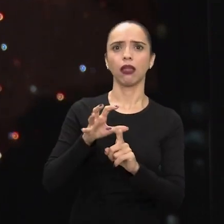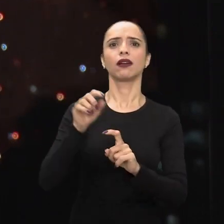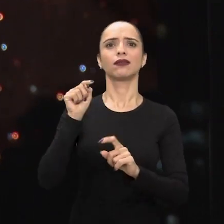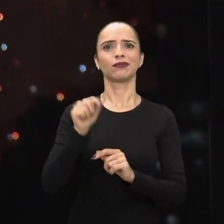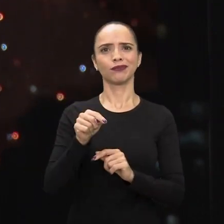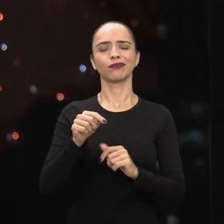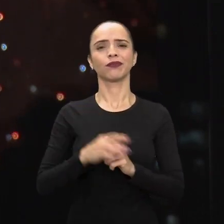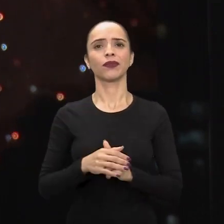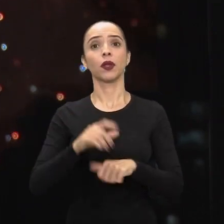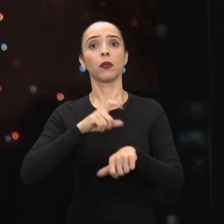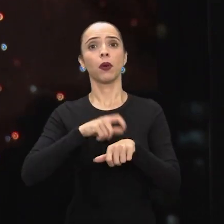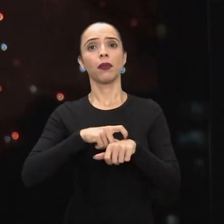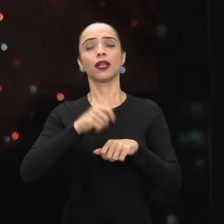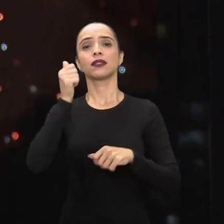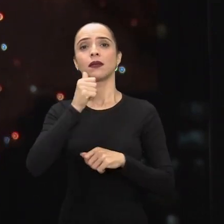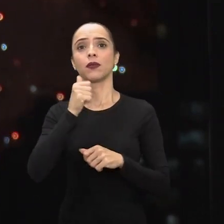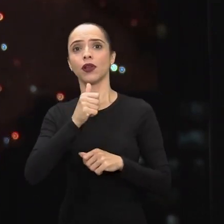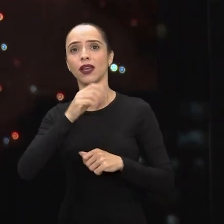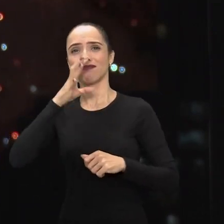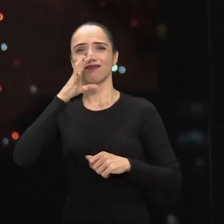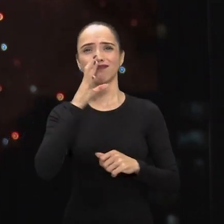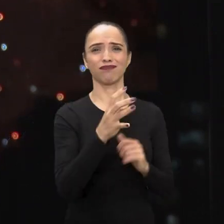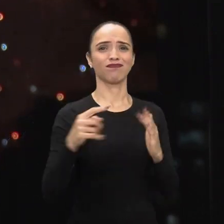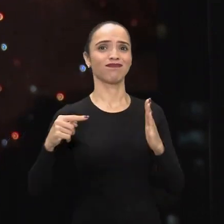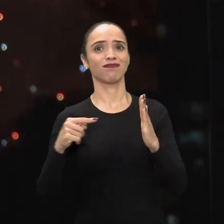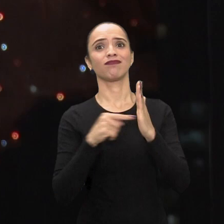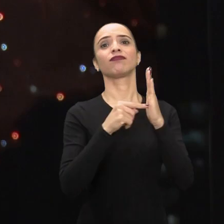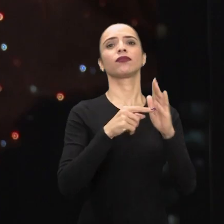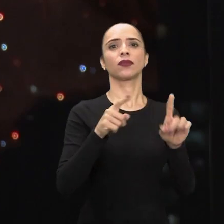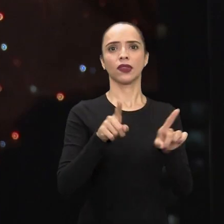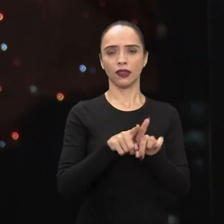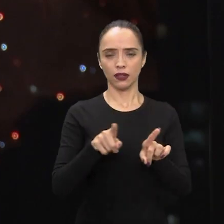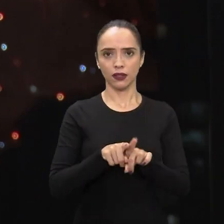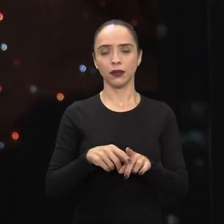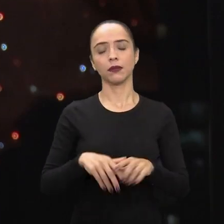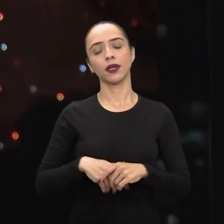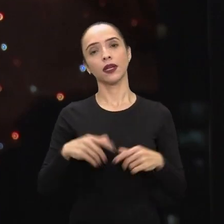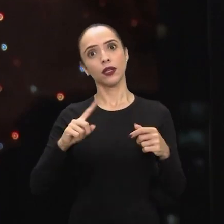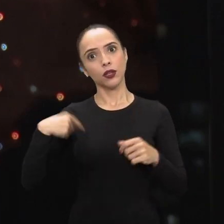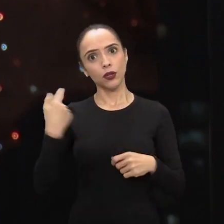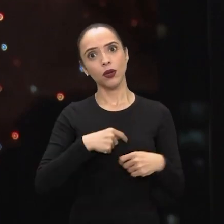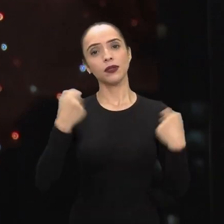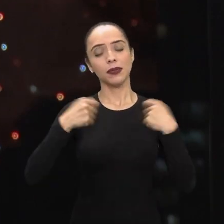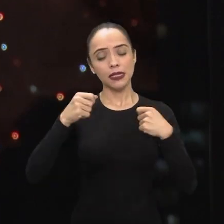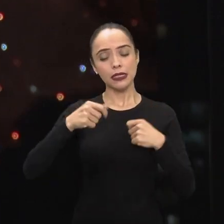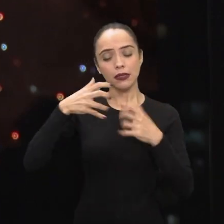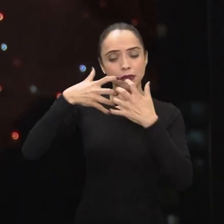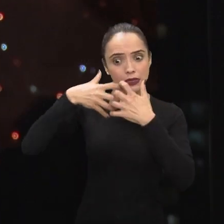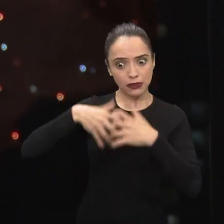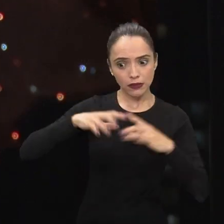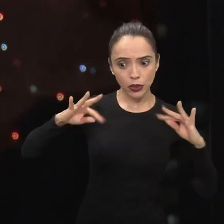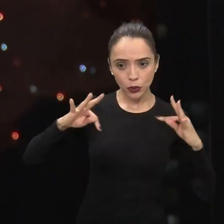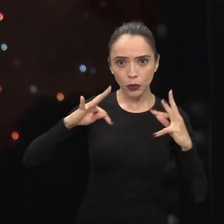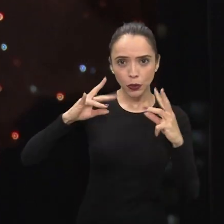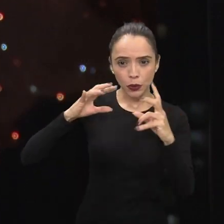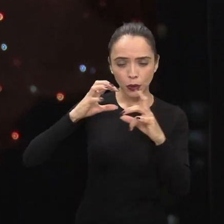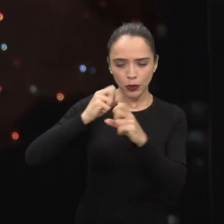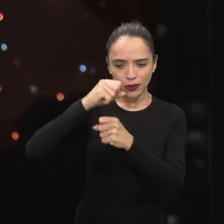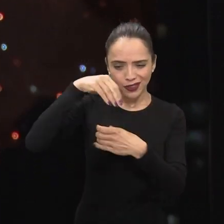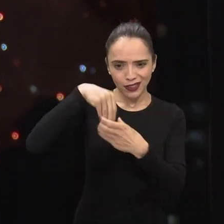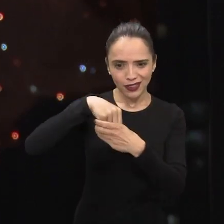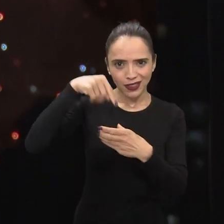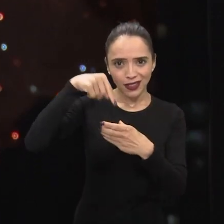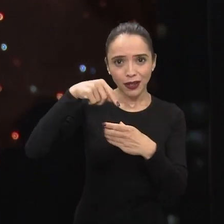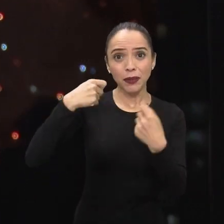Então a gente tem esses elementos todos que são necessários pensar que poderiam constar de